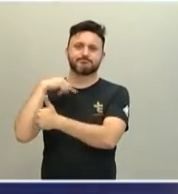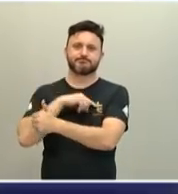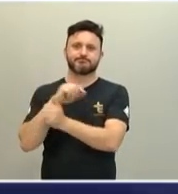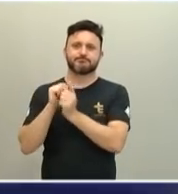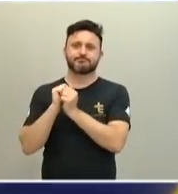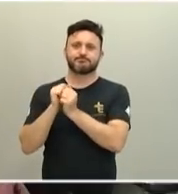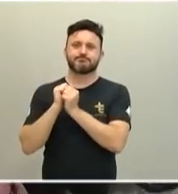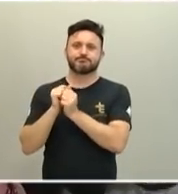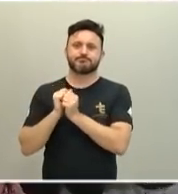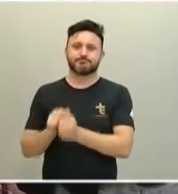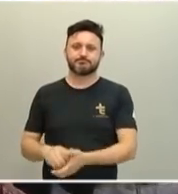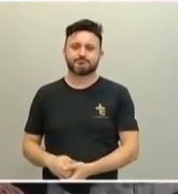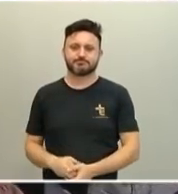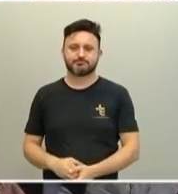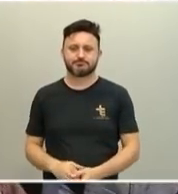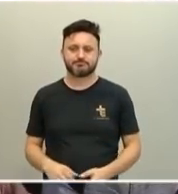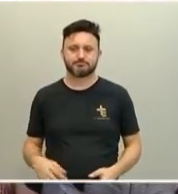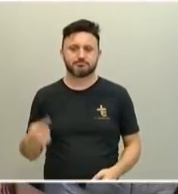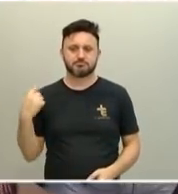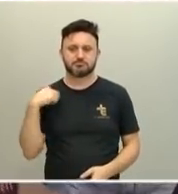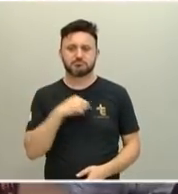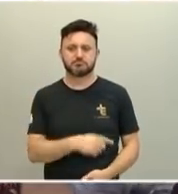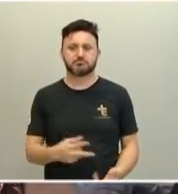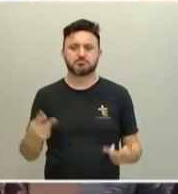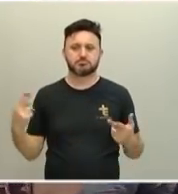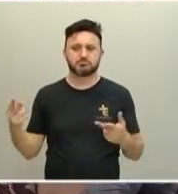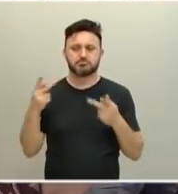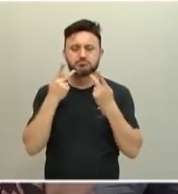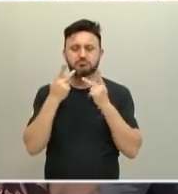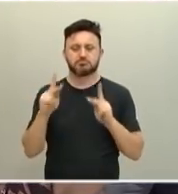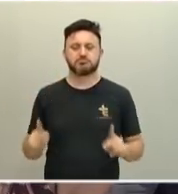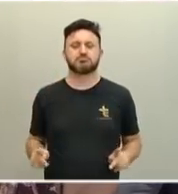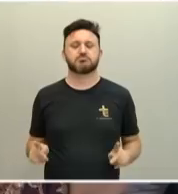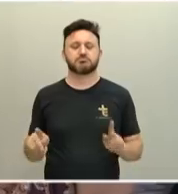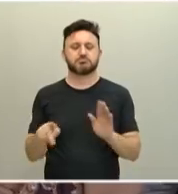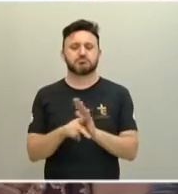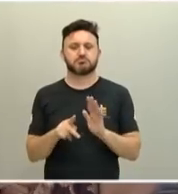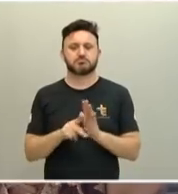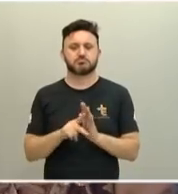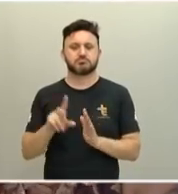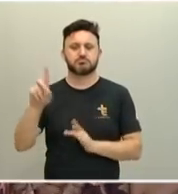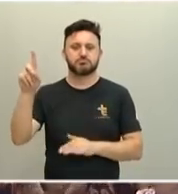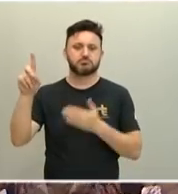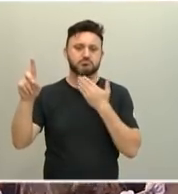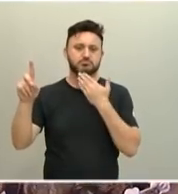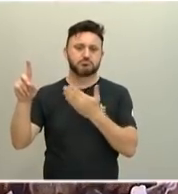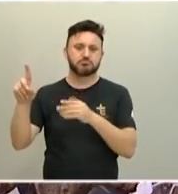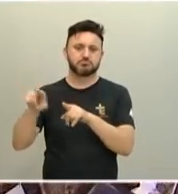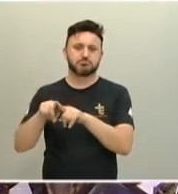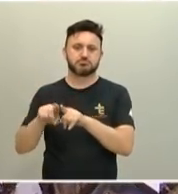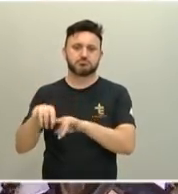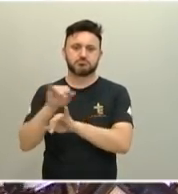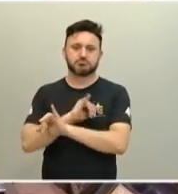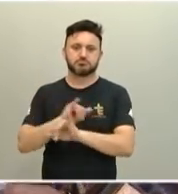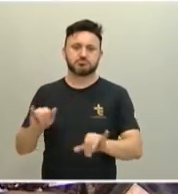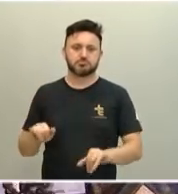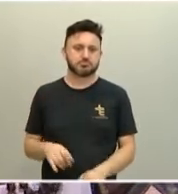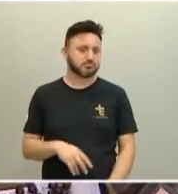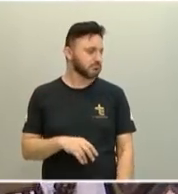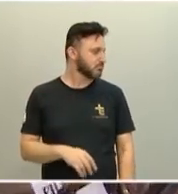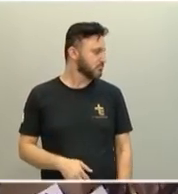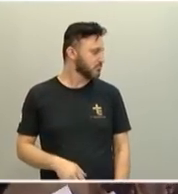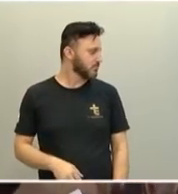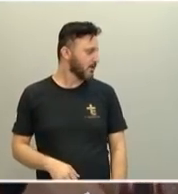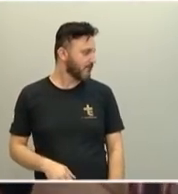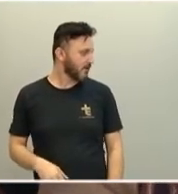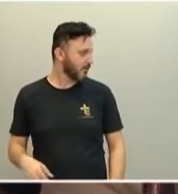como Isaías, diante de desertos. Talvez é assim que seja a tua casa. Talvez é assim que seja o teu lar. Talvez é assim que seja o teu casamento. Ele já não dá